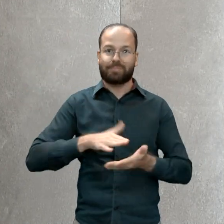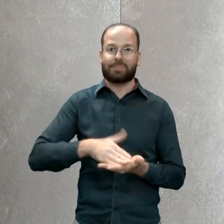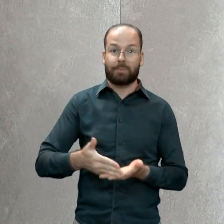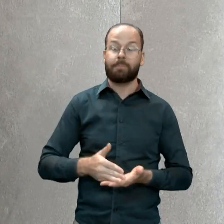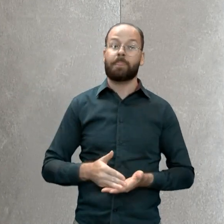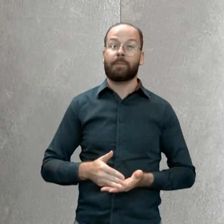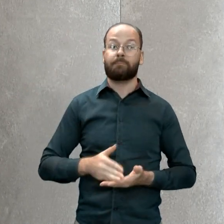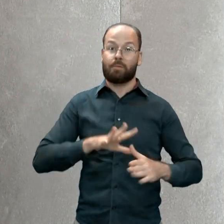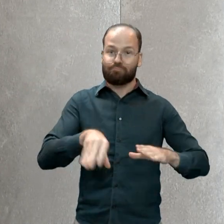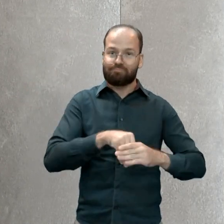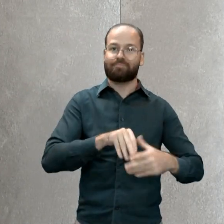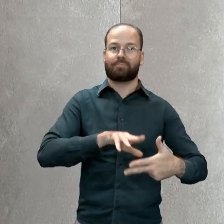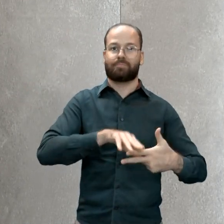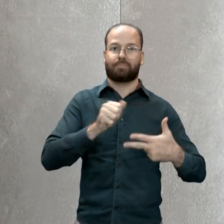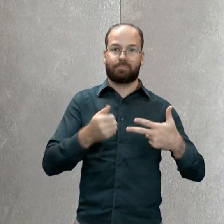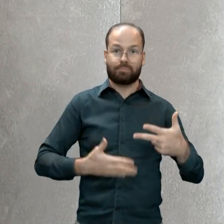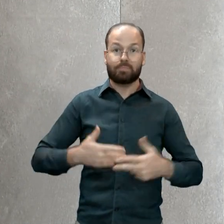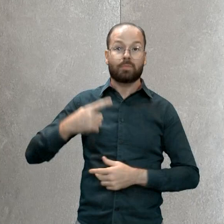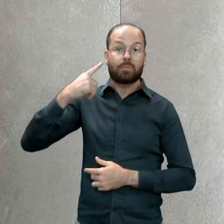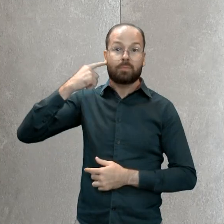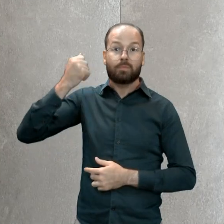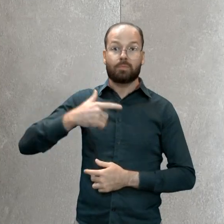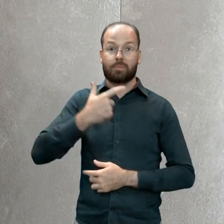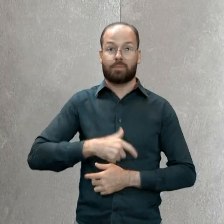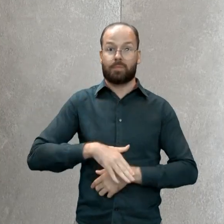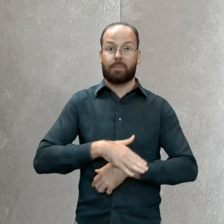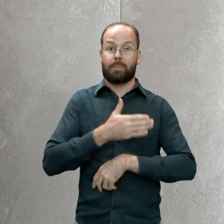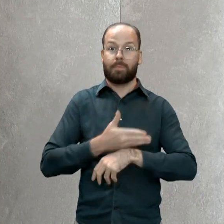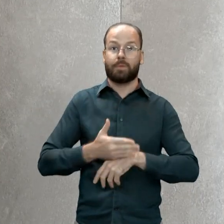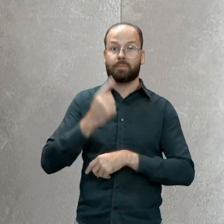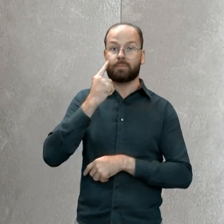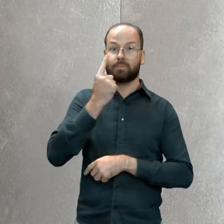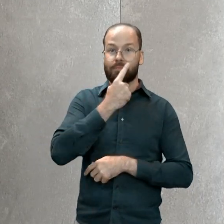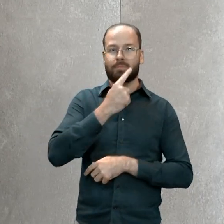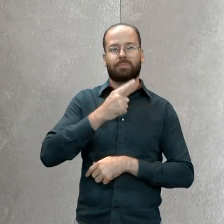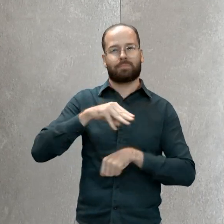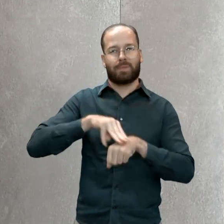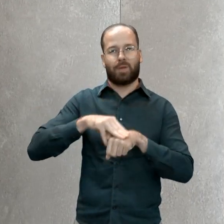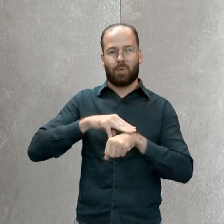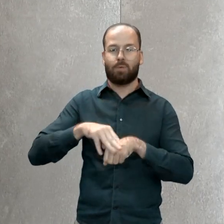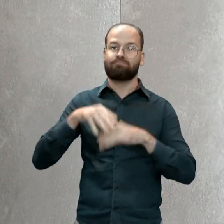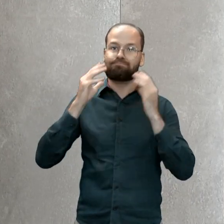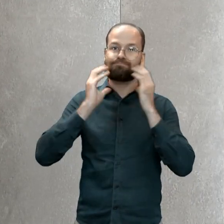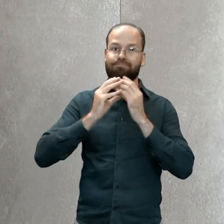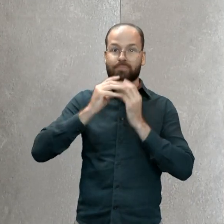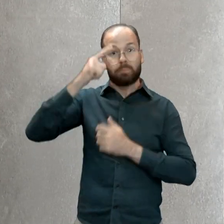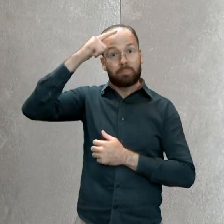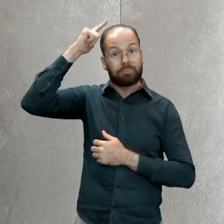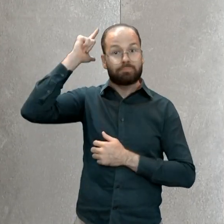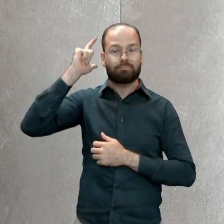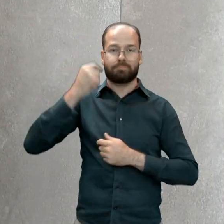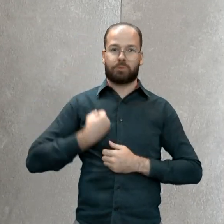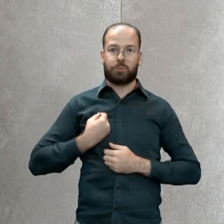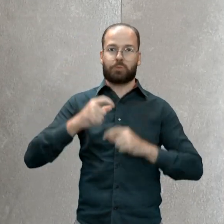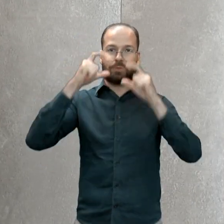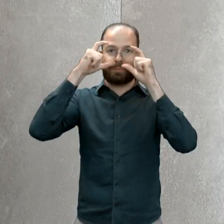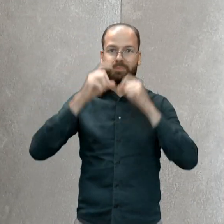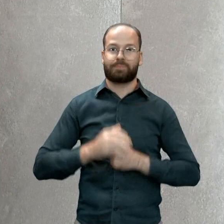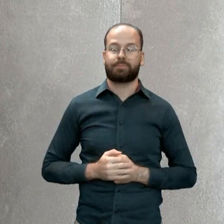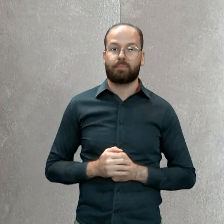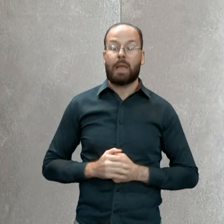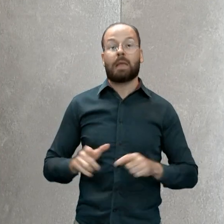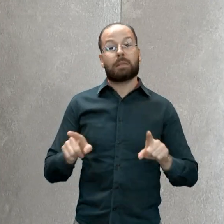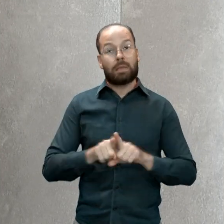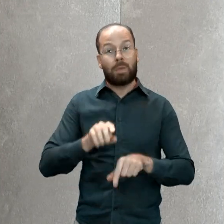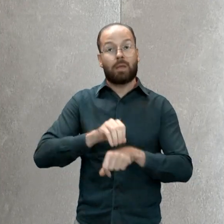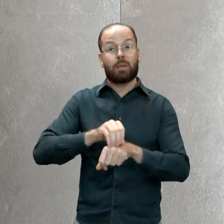se descreve como um homem branco, com olhos castanhos escuros, poucos cabelos, barba cheia e ele usa óculos. Quero te lembrar também de participar com a